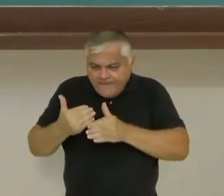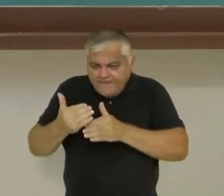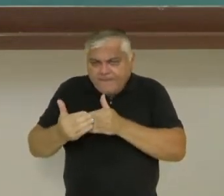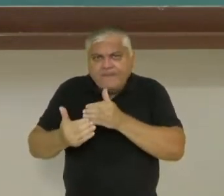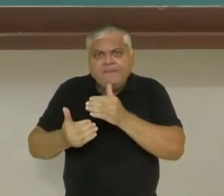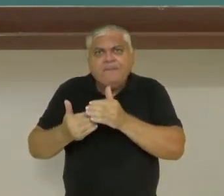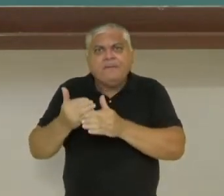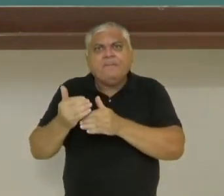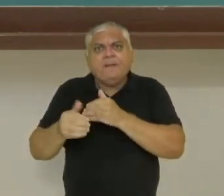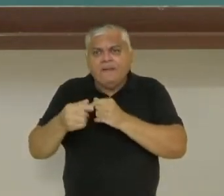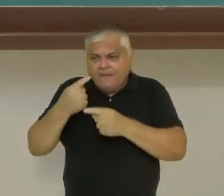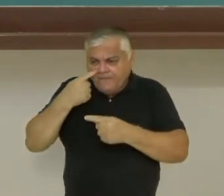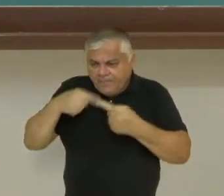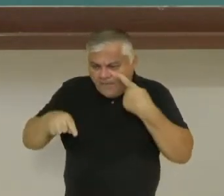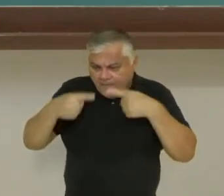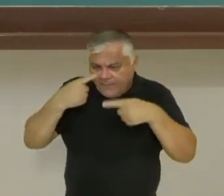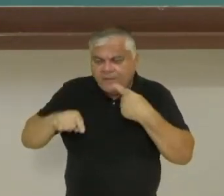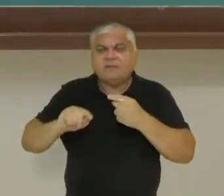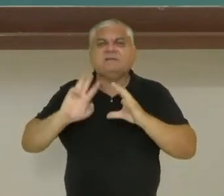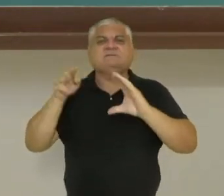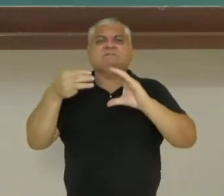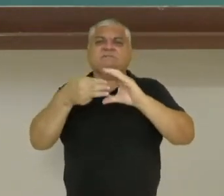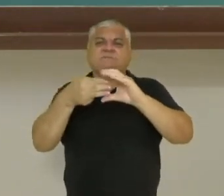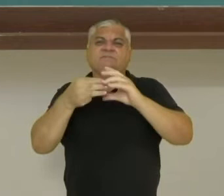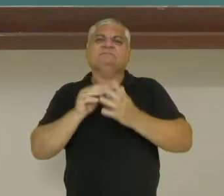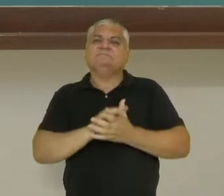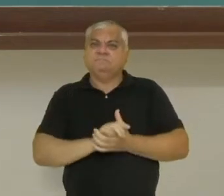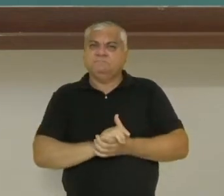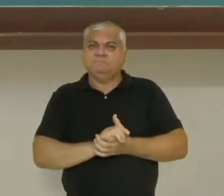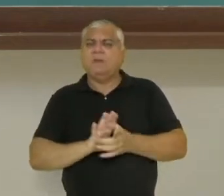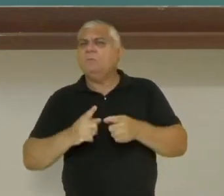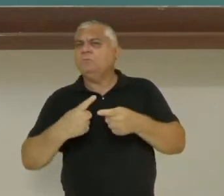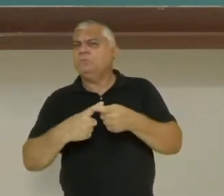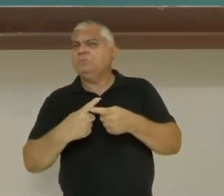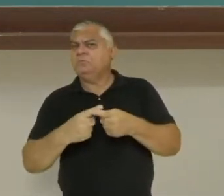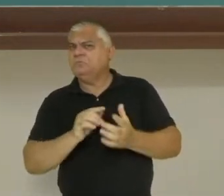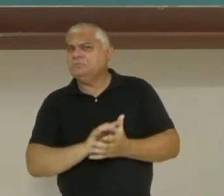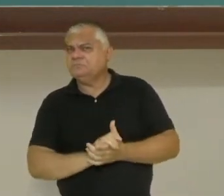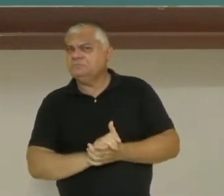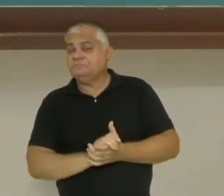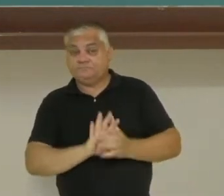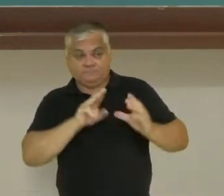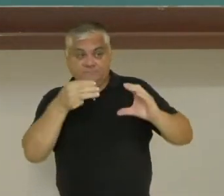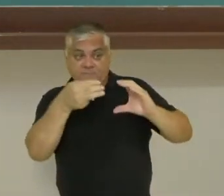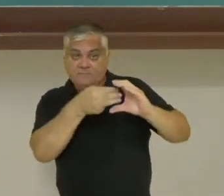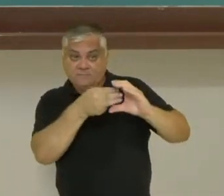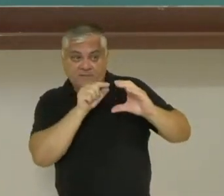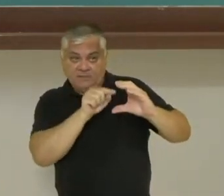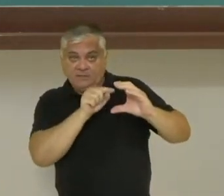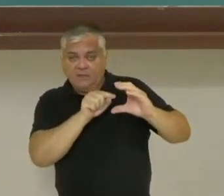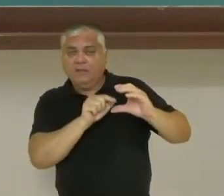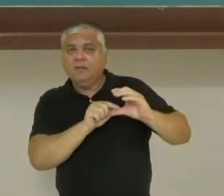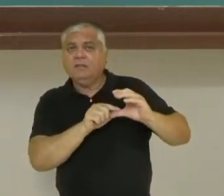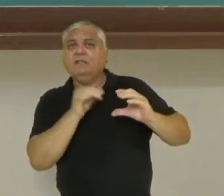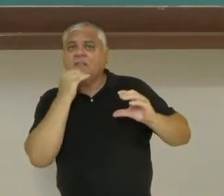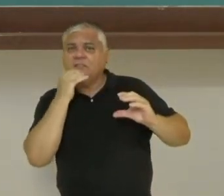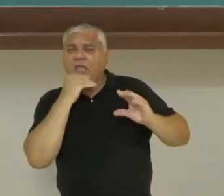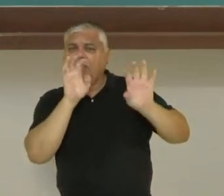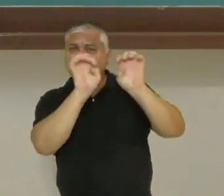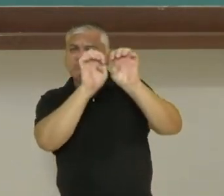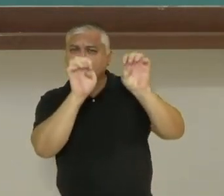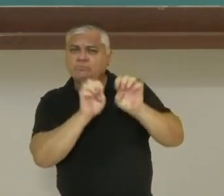célula. Professora, mas por quê? Veja bem, as células são estruturas